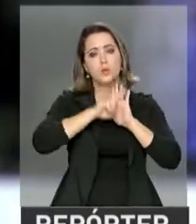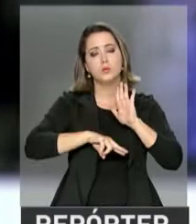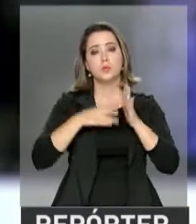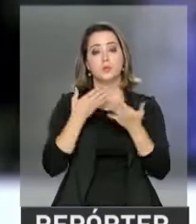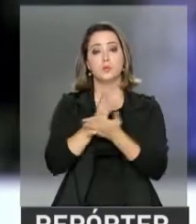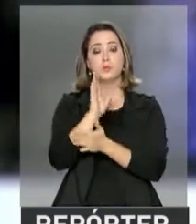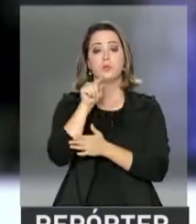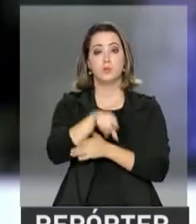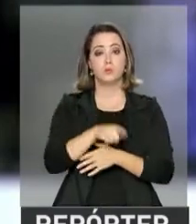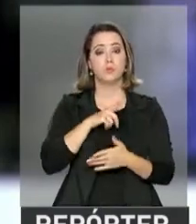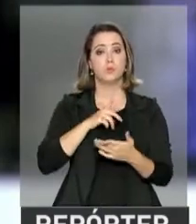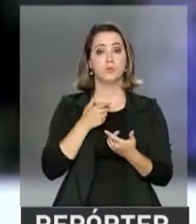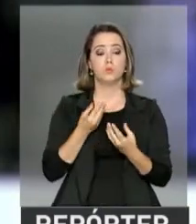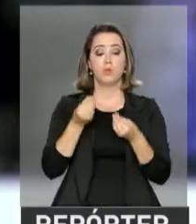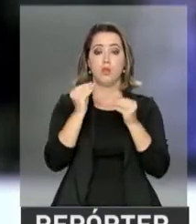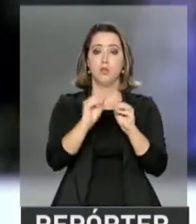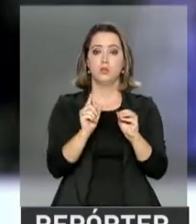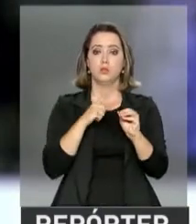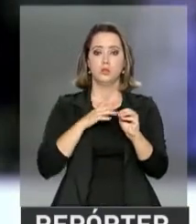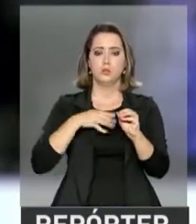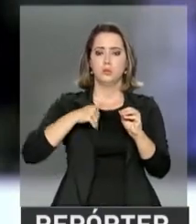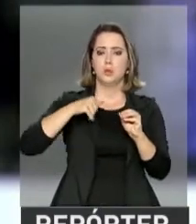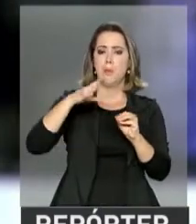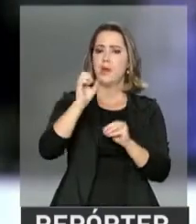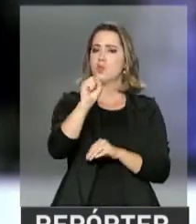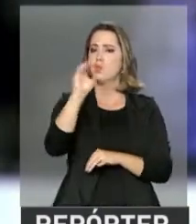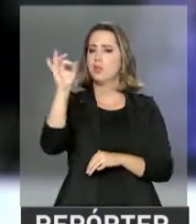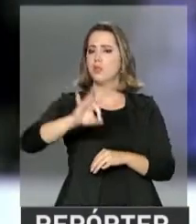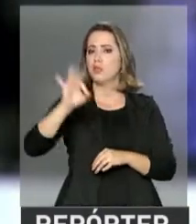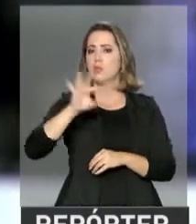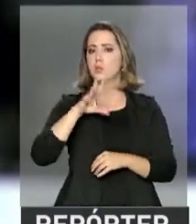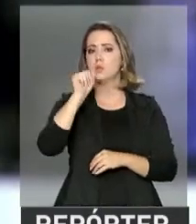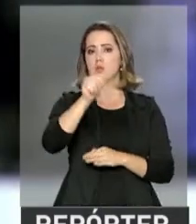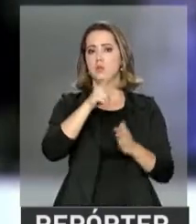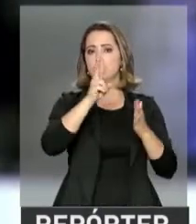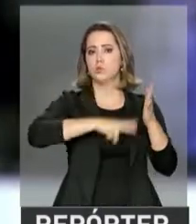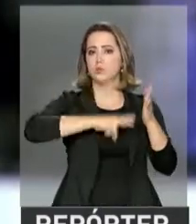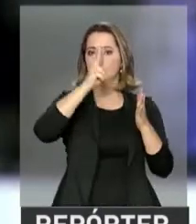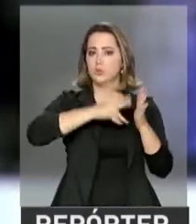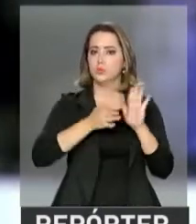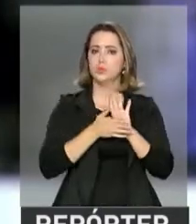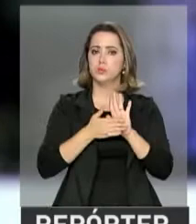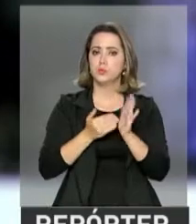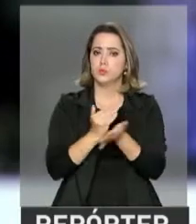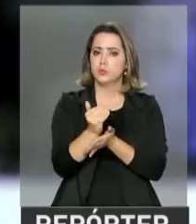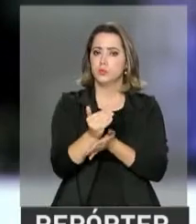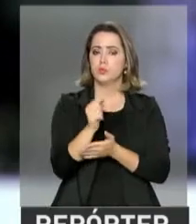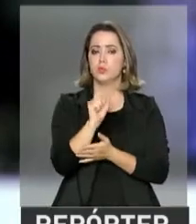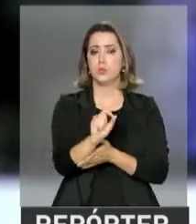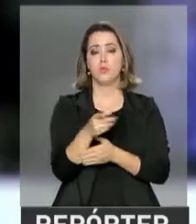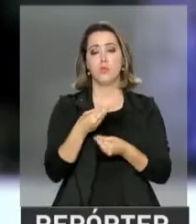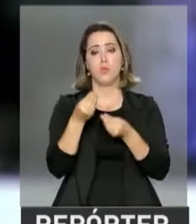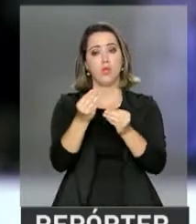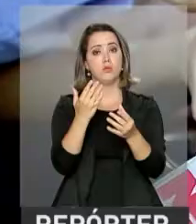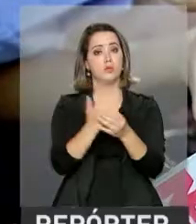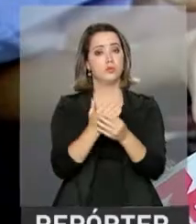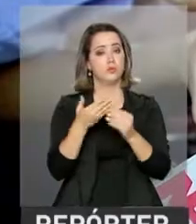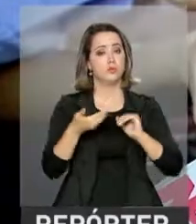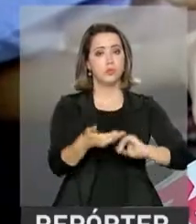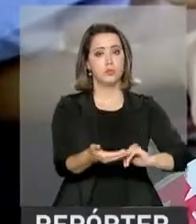previdência deve contemplar em torno de 80% da proposta original enviada ao congresso